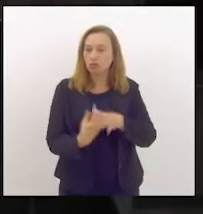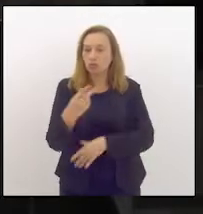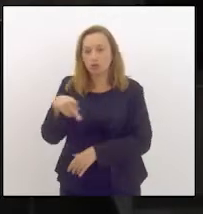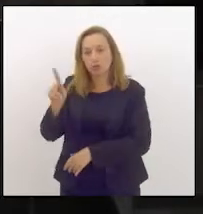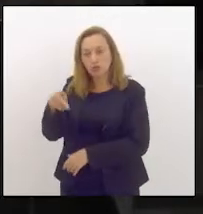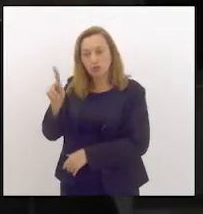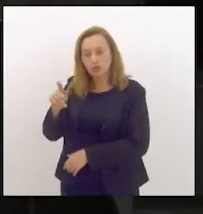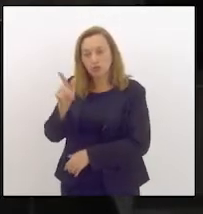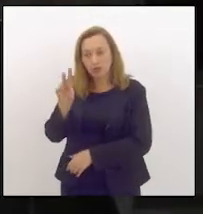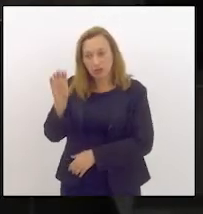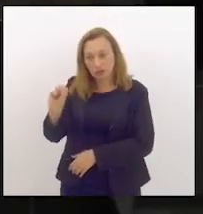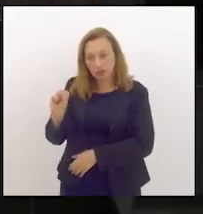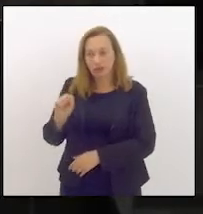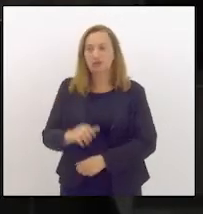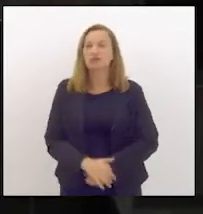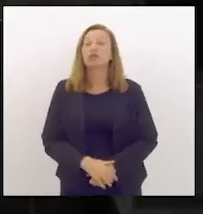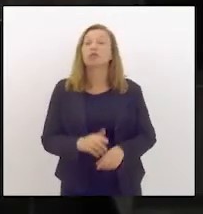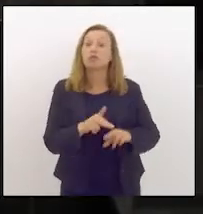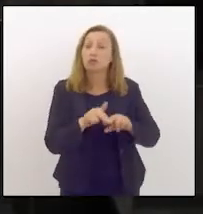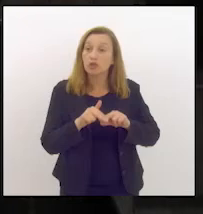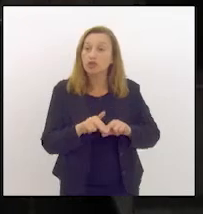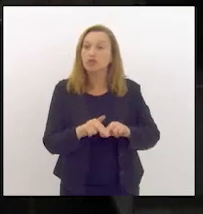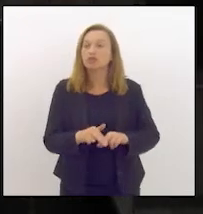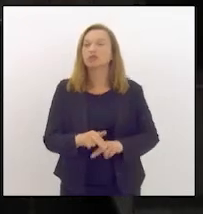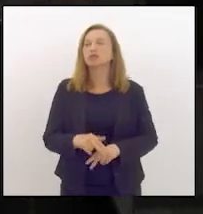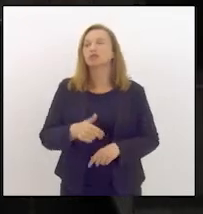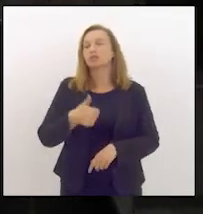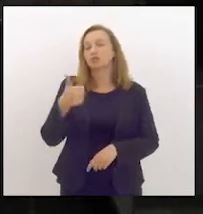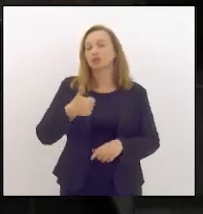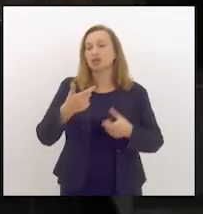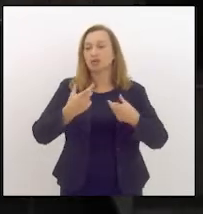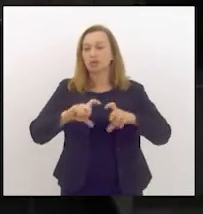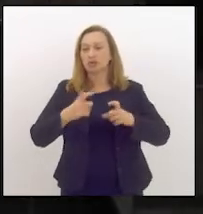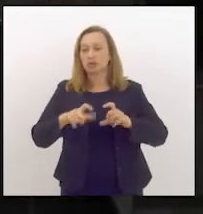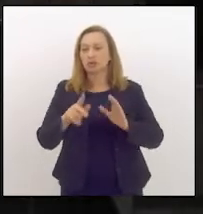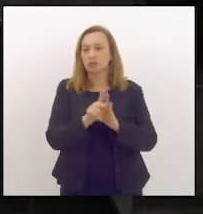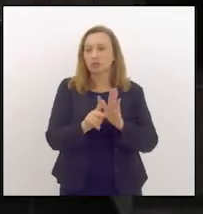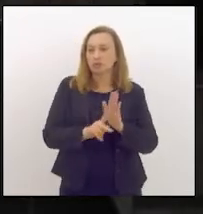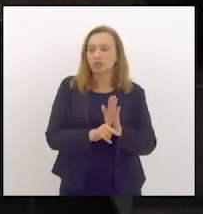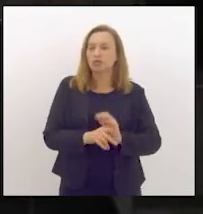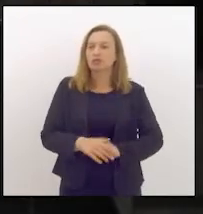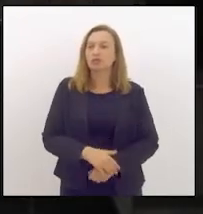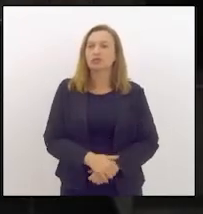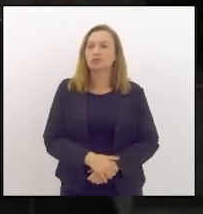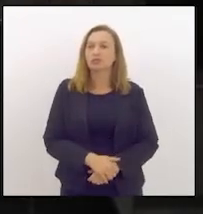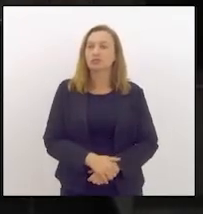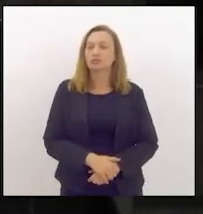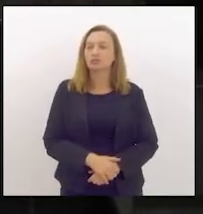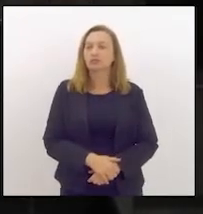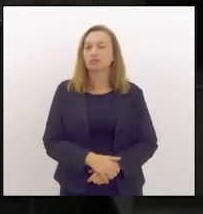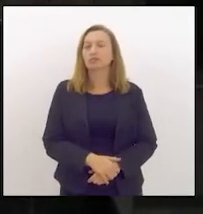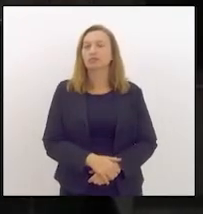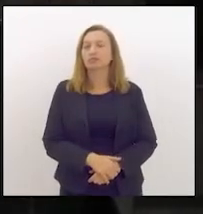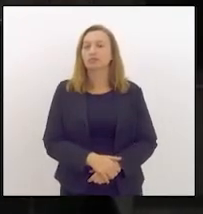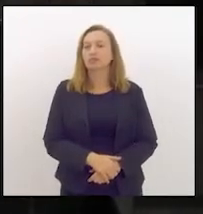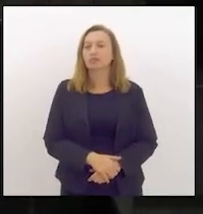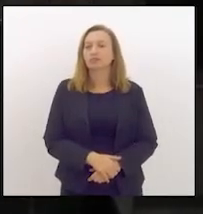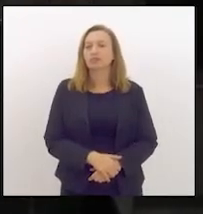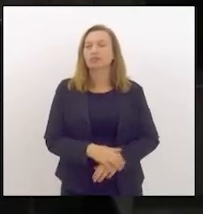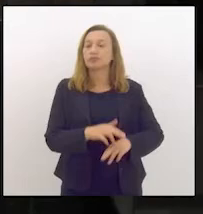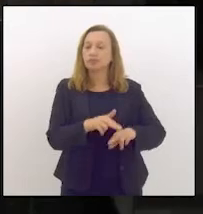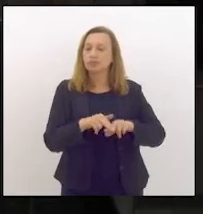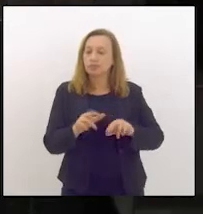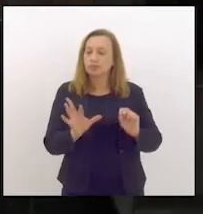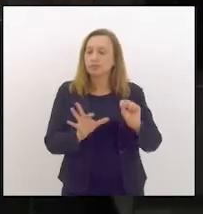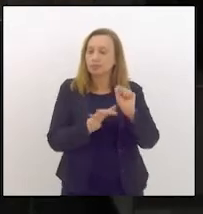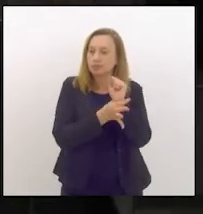petróleo e gás por isso no parágrafo primeiro do projeto foi lá colocado que por razões de